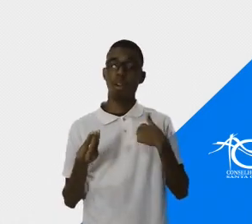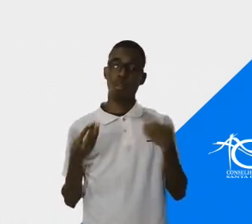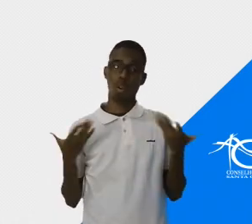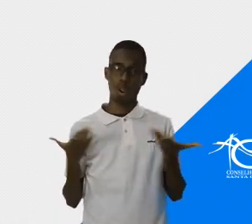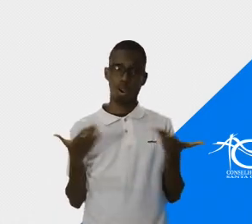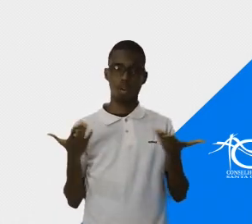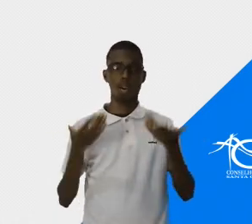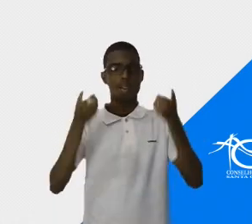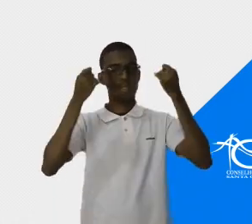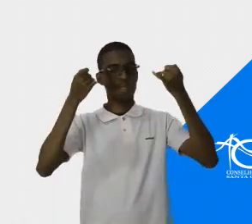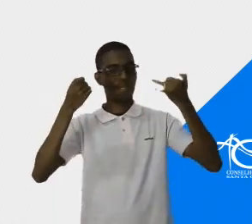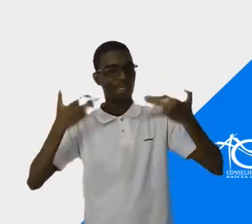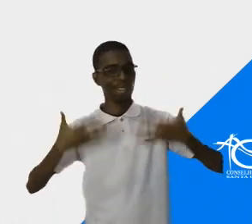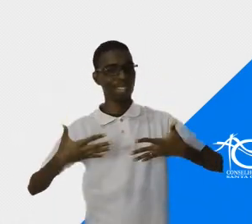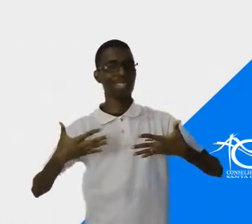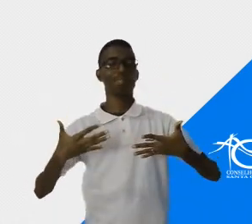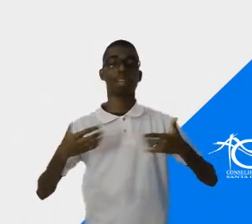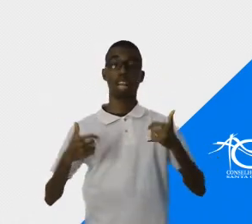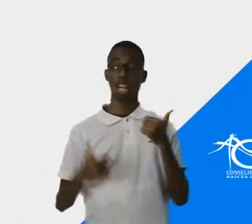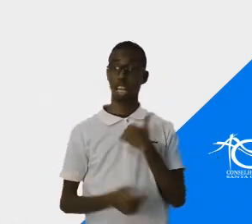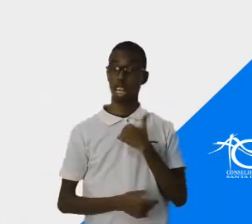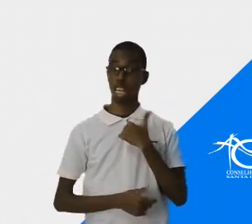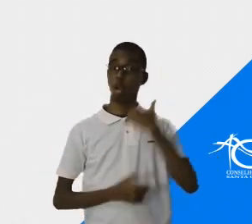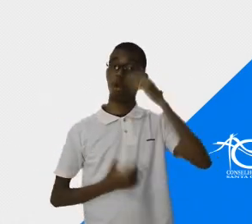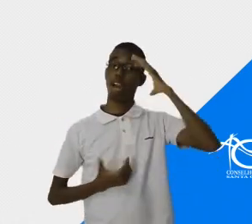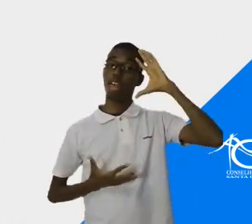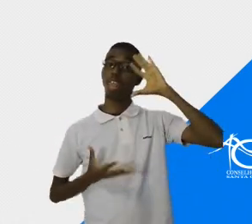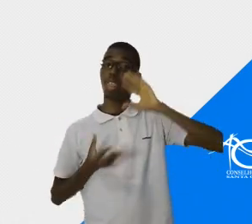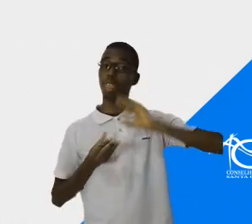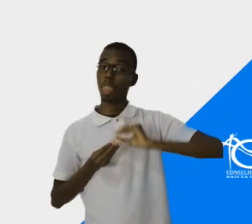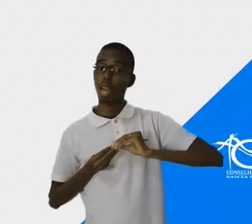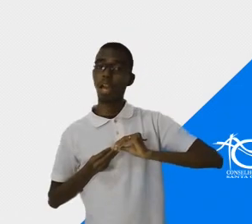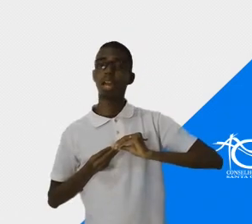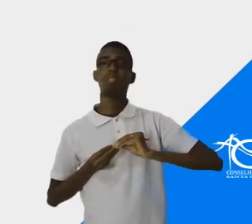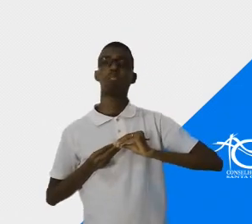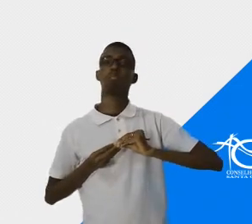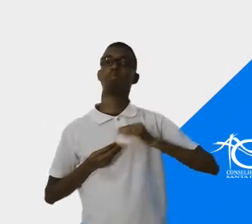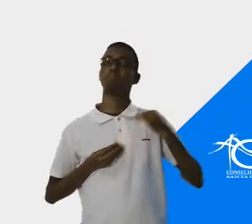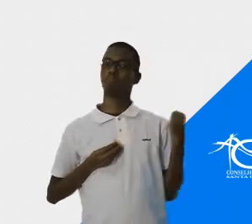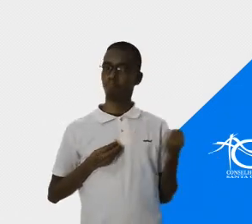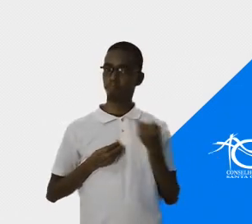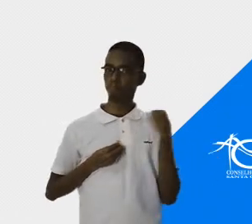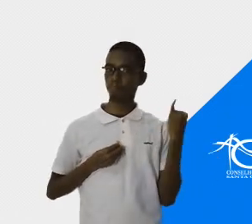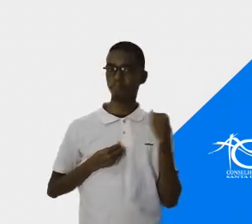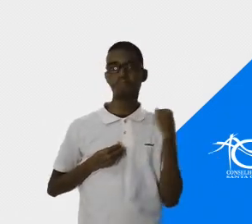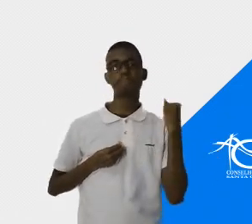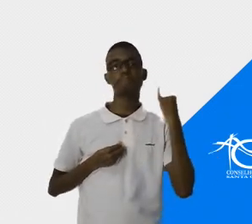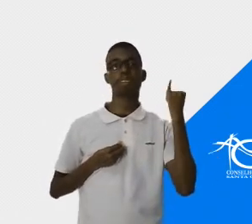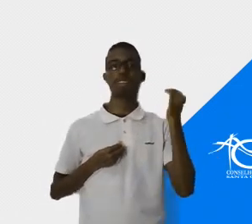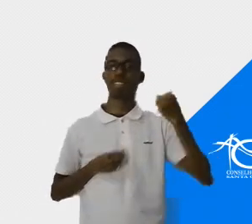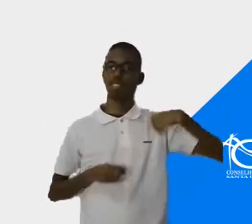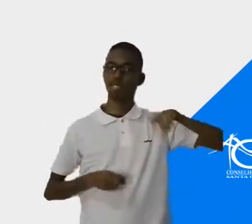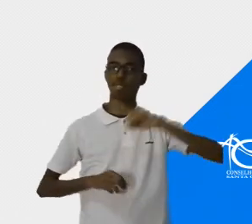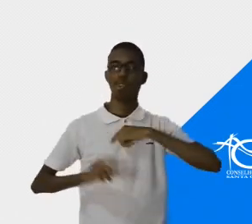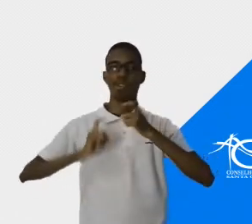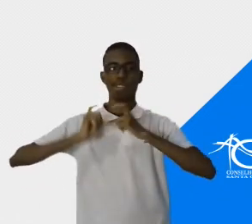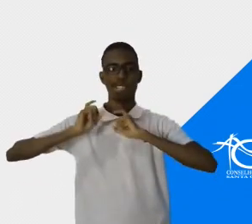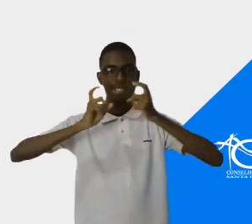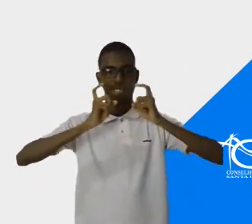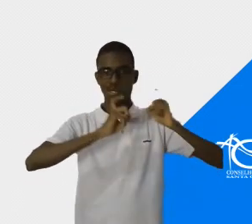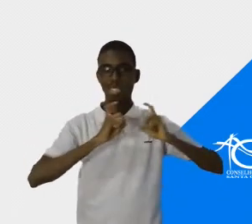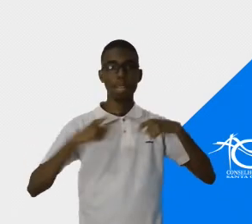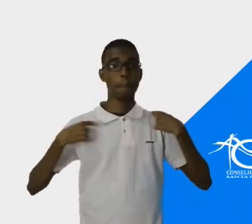elementos do que eu entendo ser elementos suficientemente importantes para discutir a necessidade da avaliação psicológica no